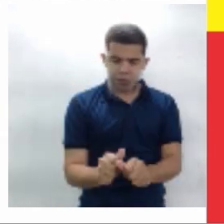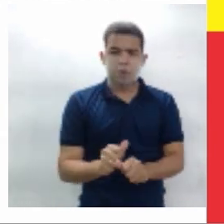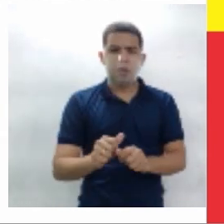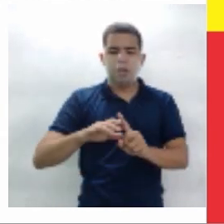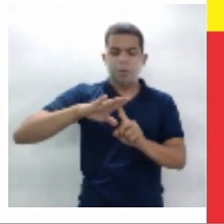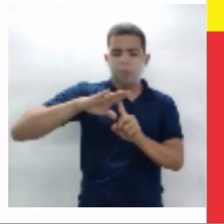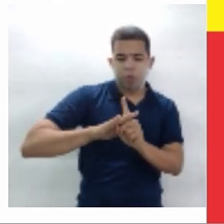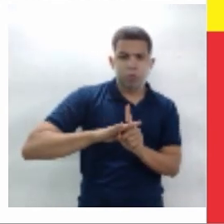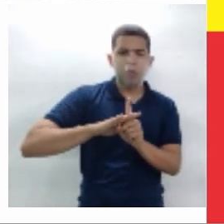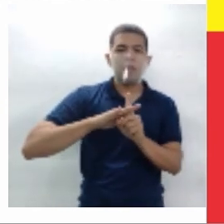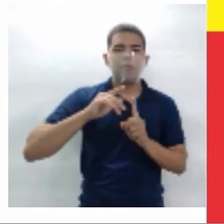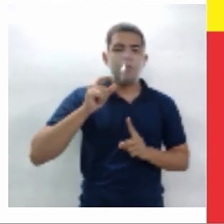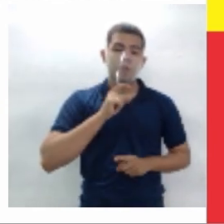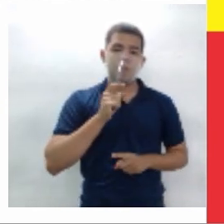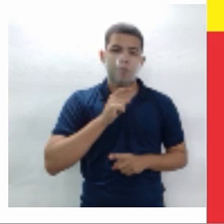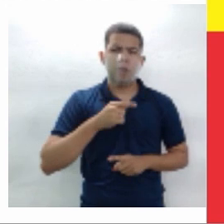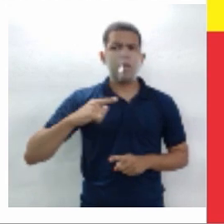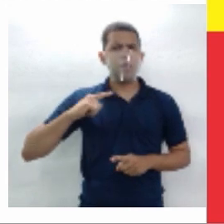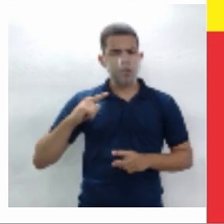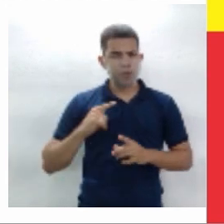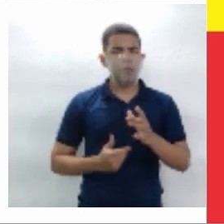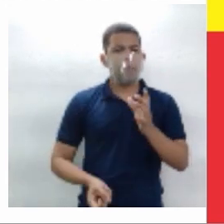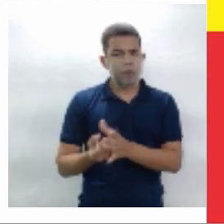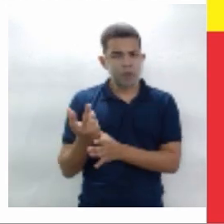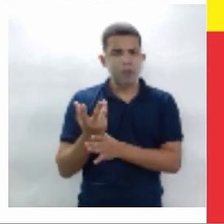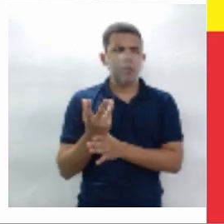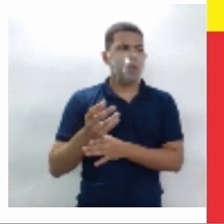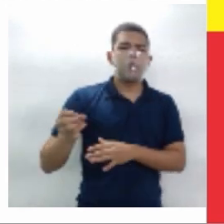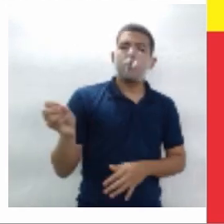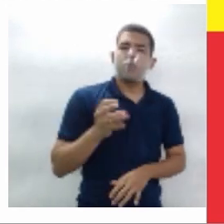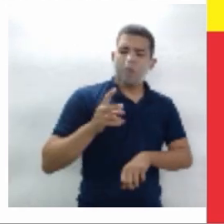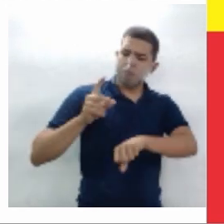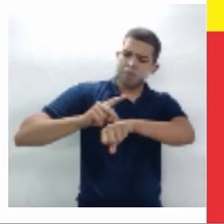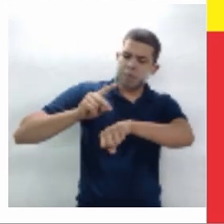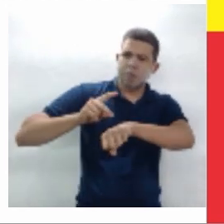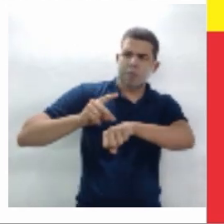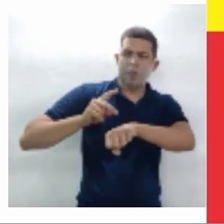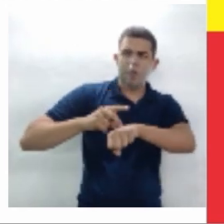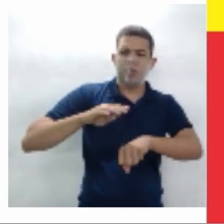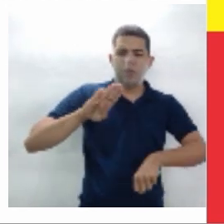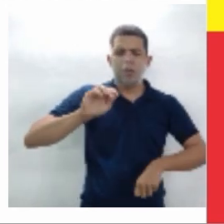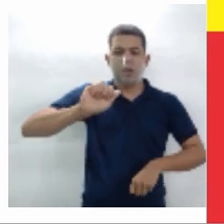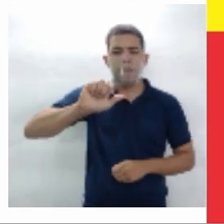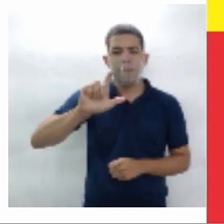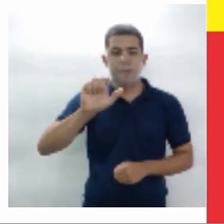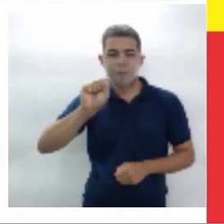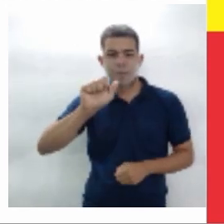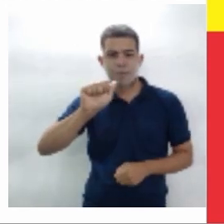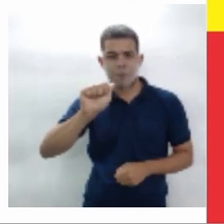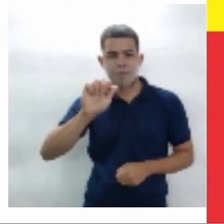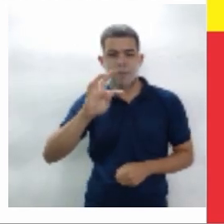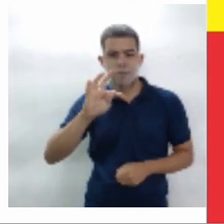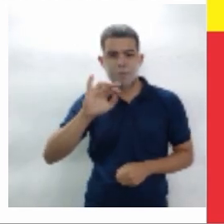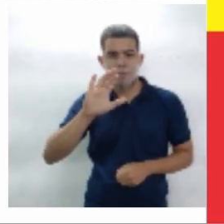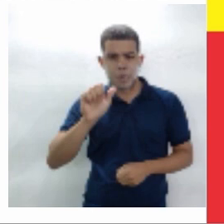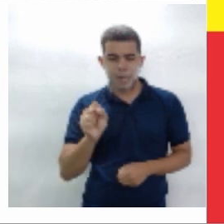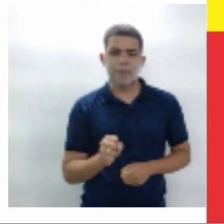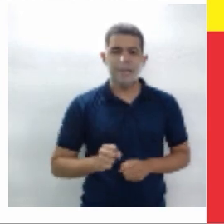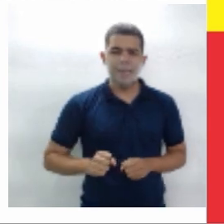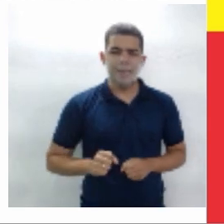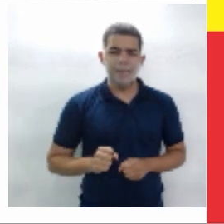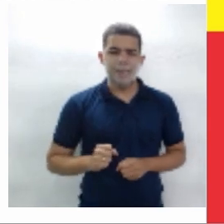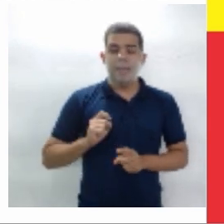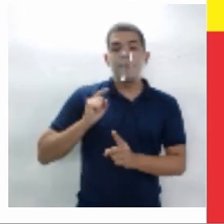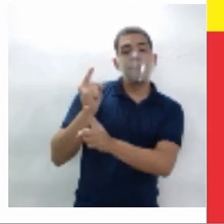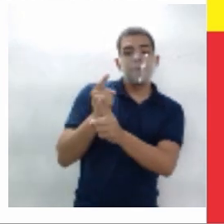solidificadas, dando origem aí às novas rochas basálticas. Então, se